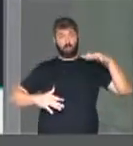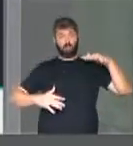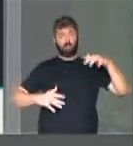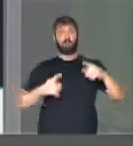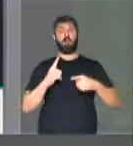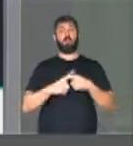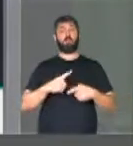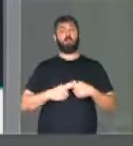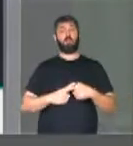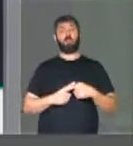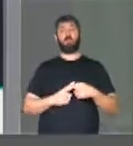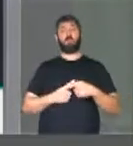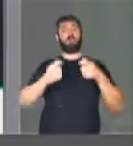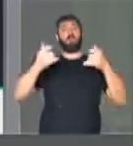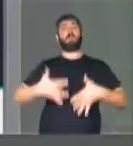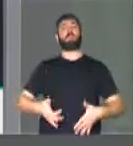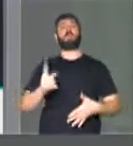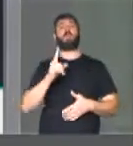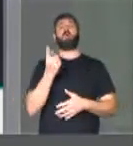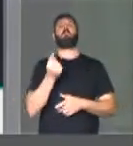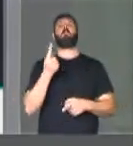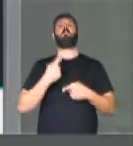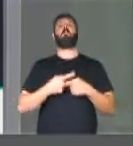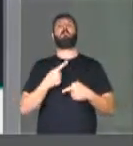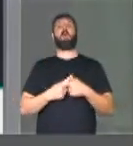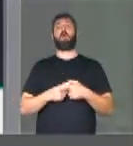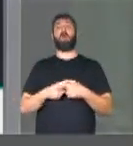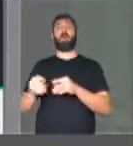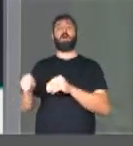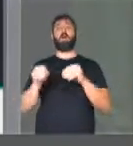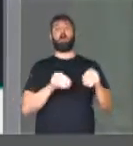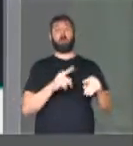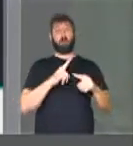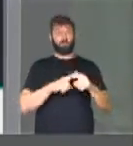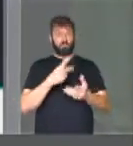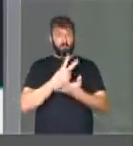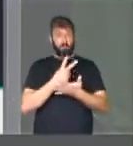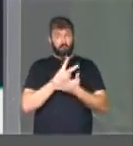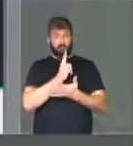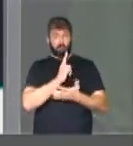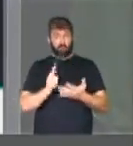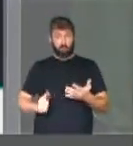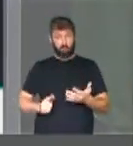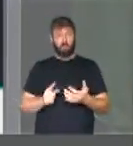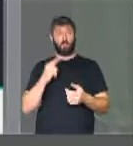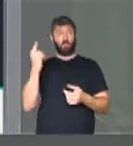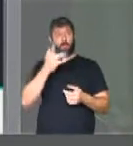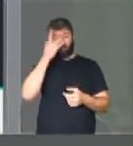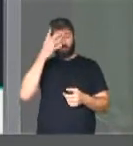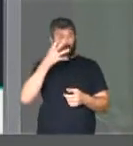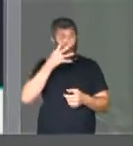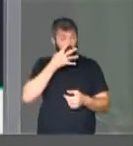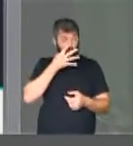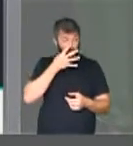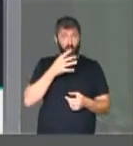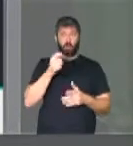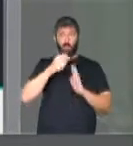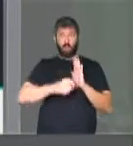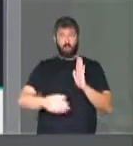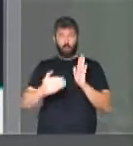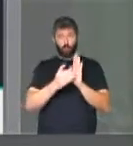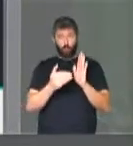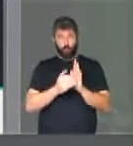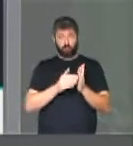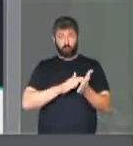na medida em que não se justifica financeiramente, já que o próprio governo, e todos podem checar pelo último